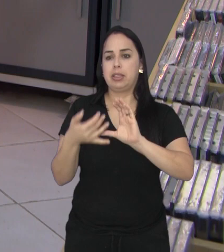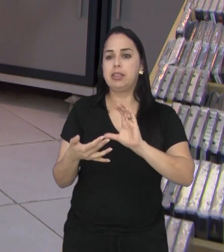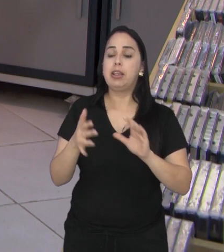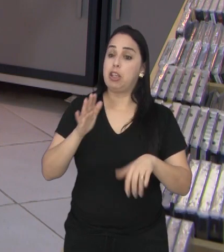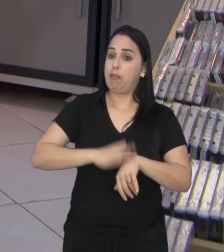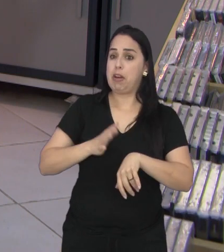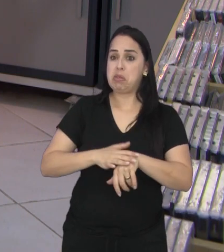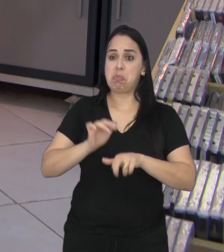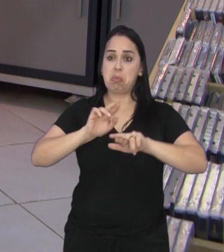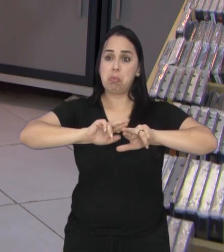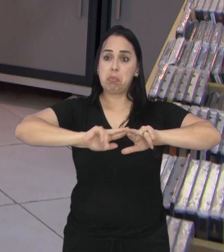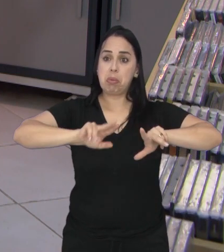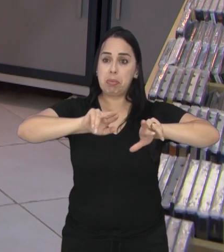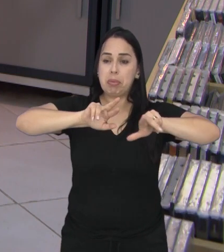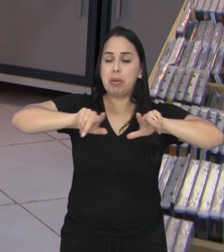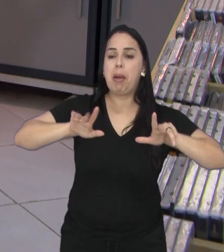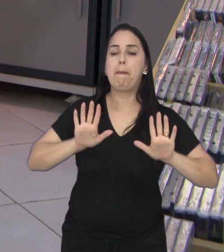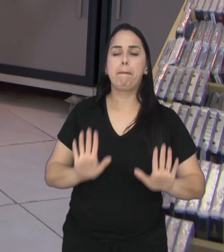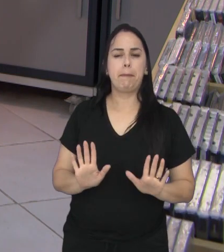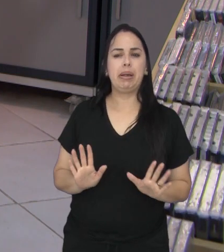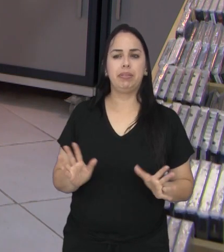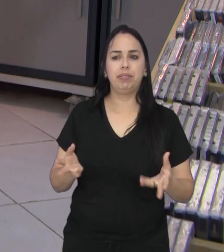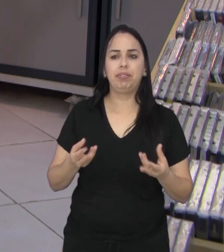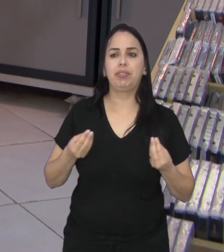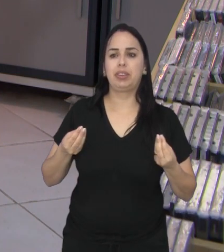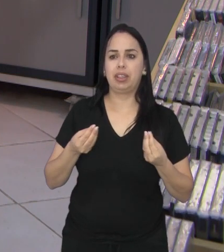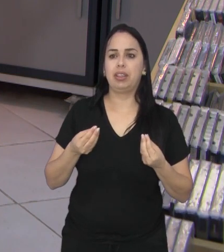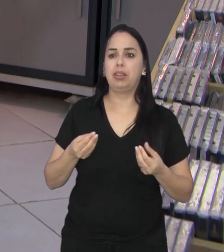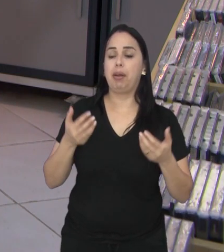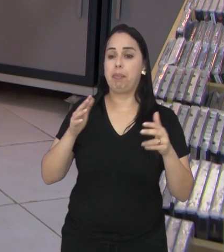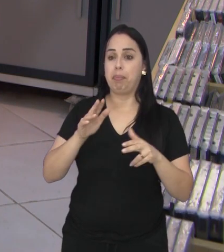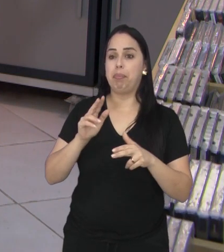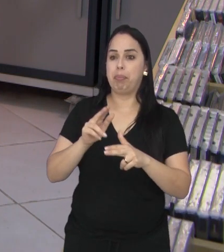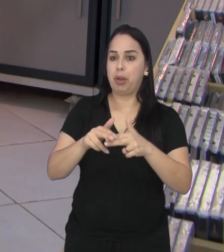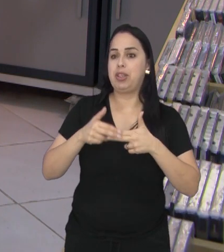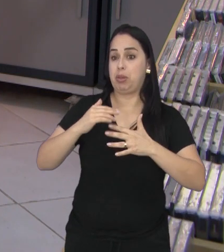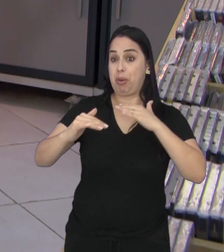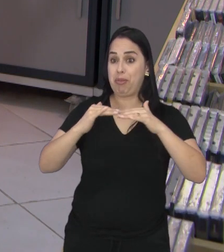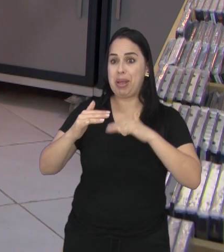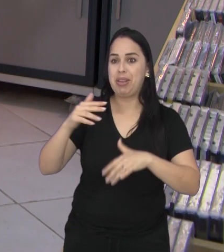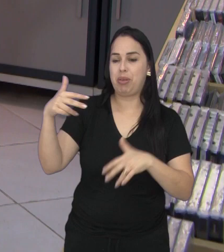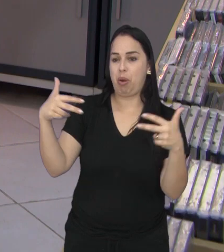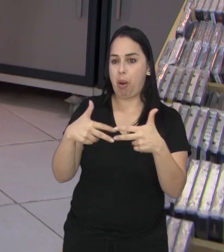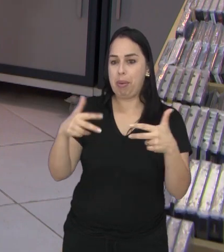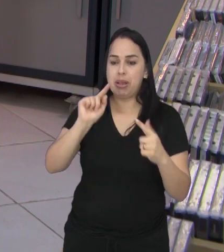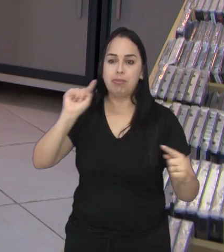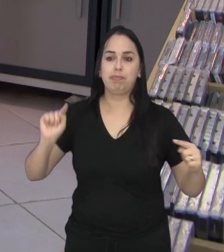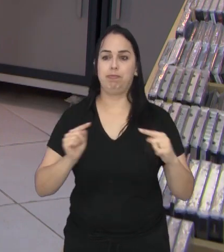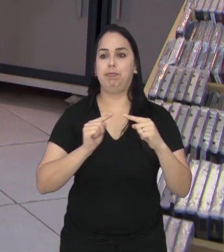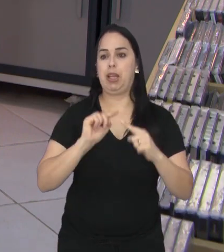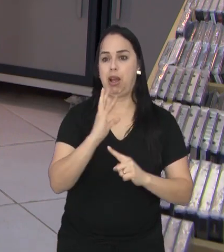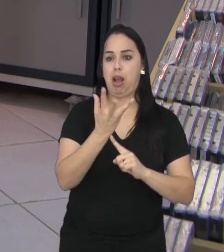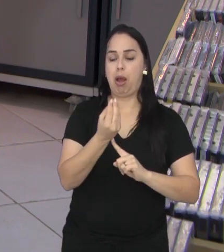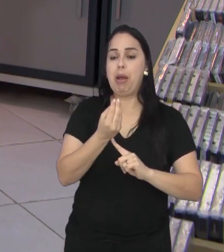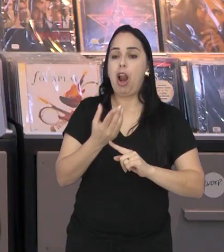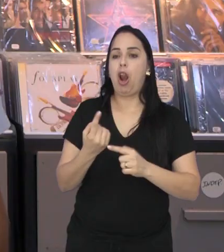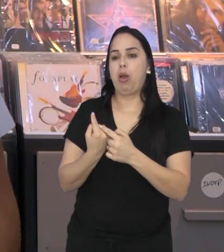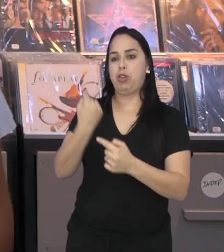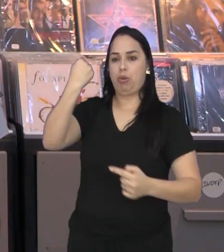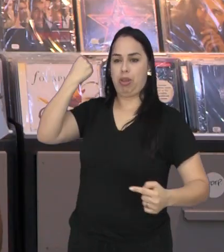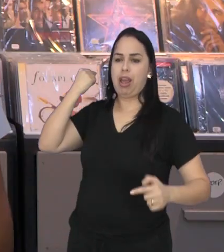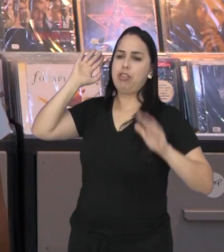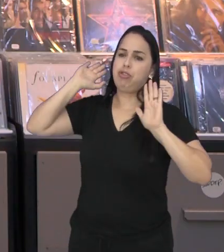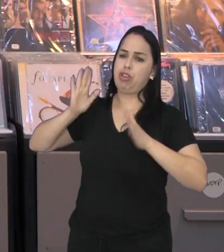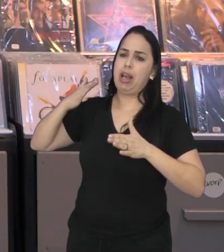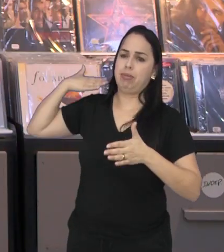algumas coisas, né? Mas foi através do movimento hip hop que eu me conectei com a arte, assim. Claro que antes já é uma coisa que